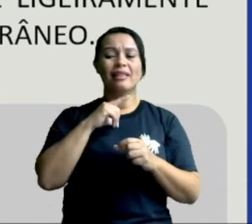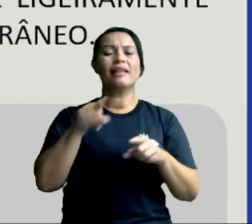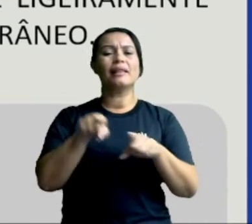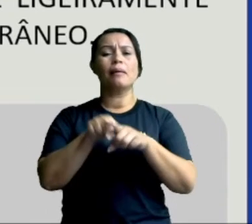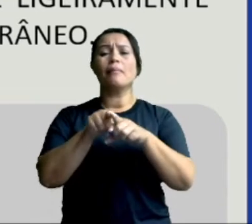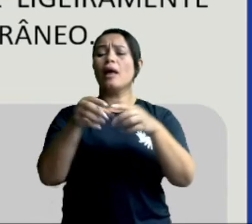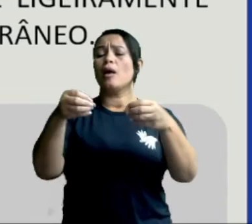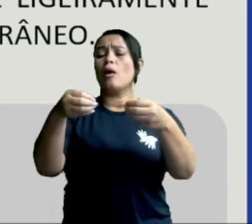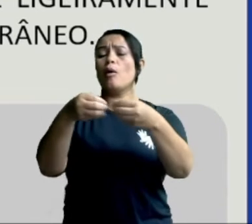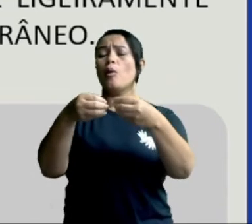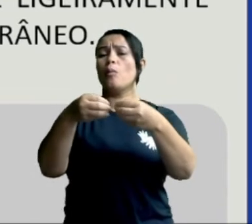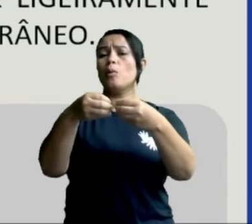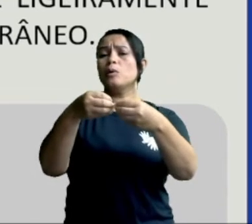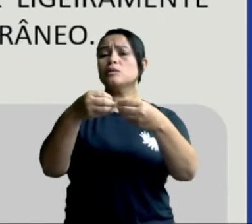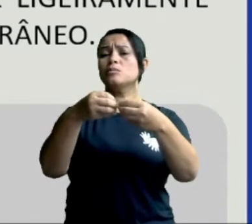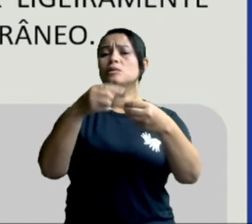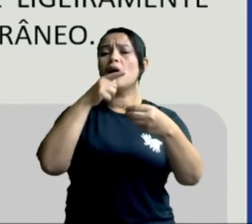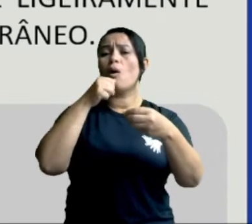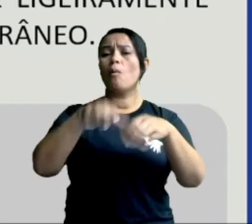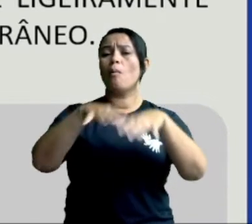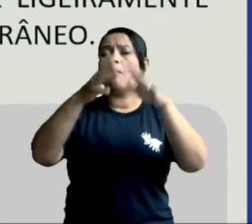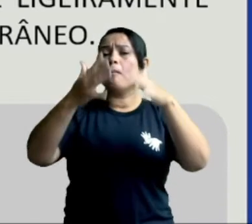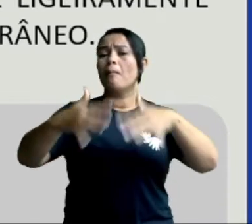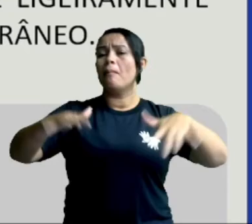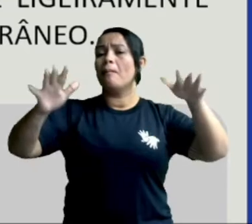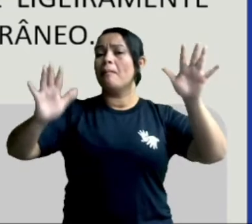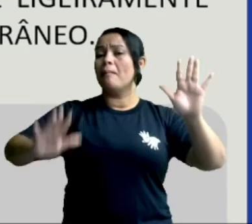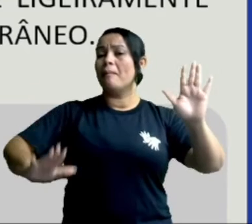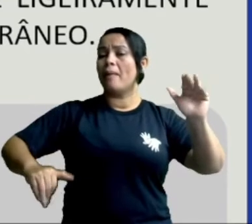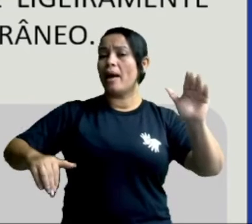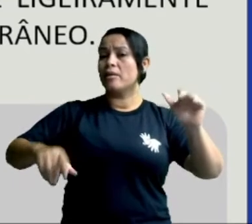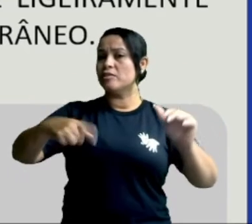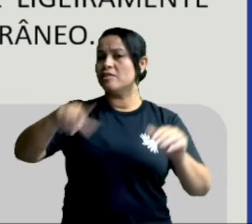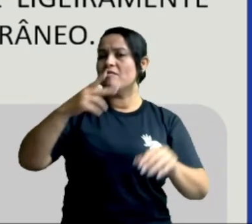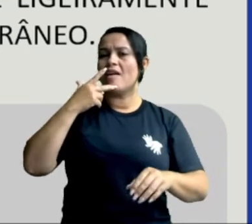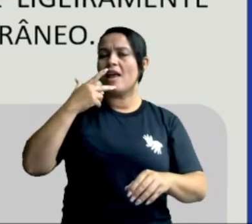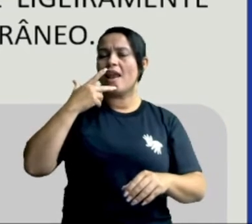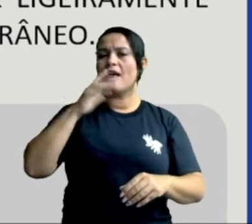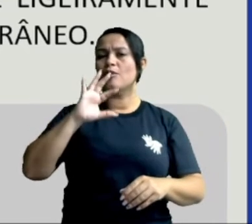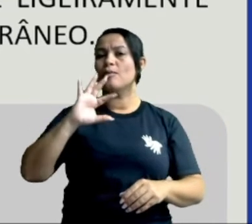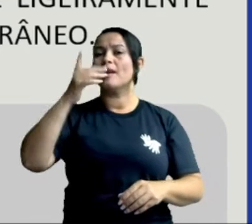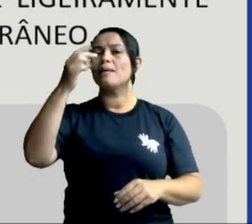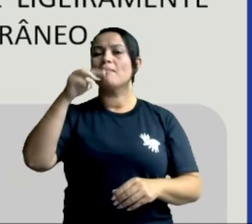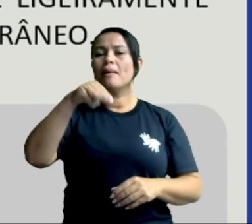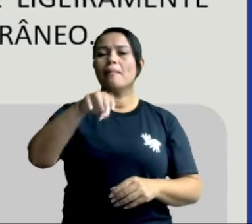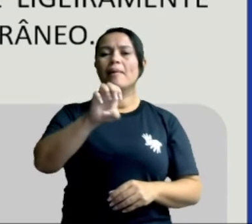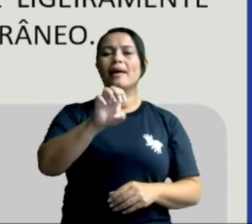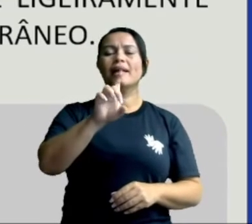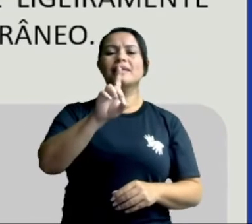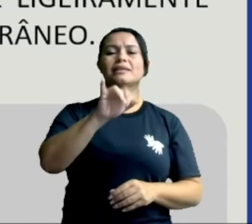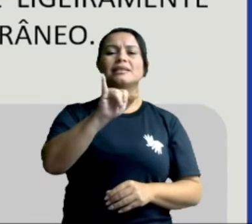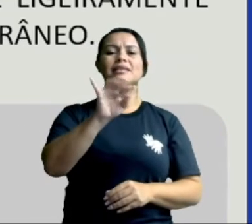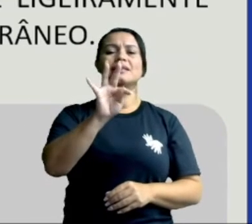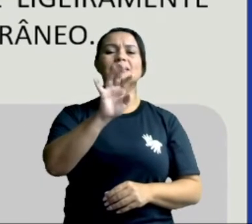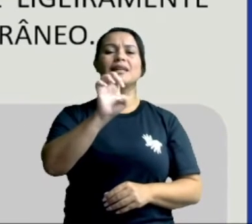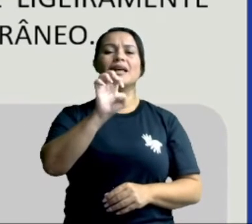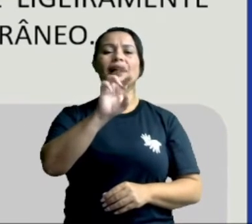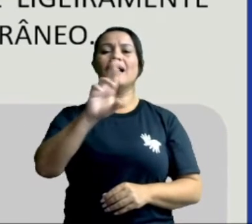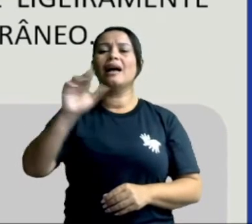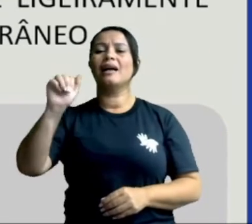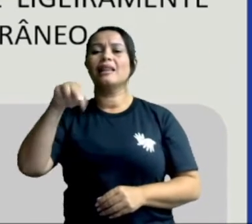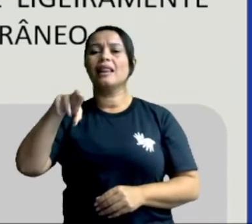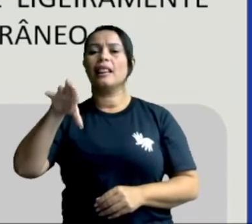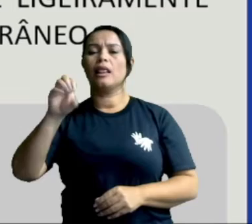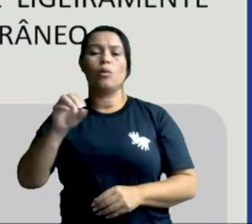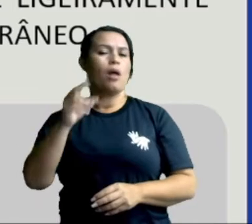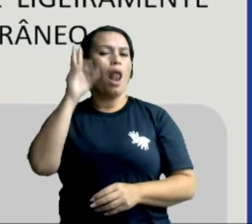próximas ao Mar Mediterrâneo então Toda vez que você falar do clima Mediterrâneo você tem que lembrar do